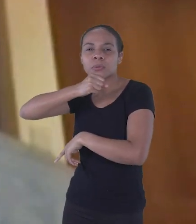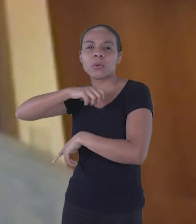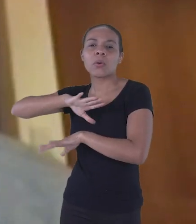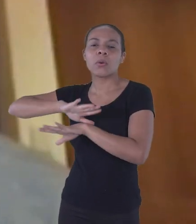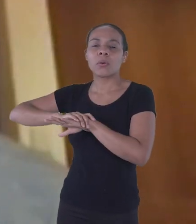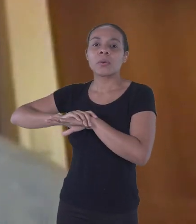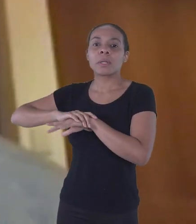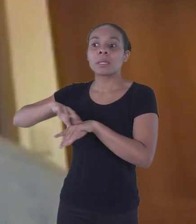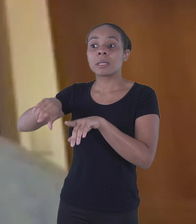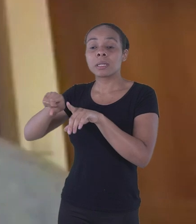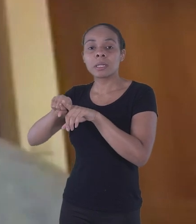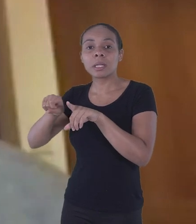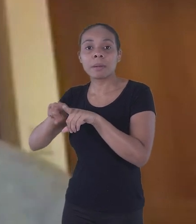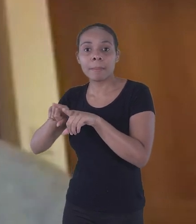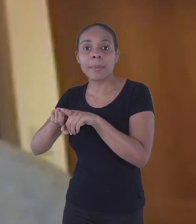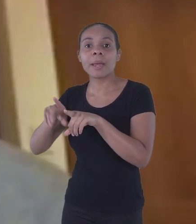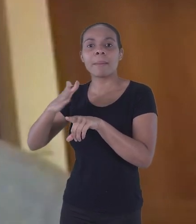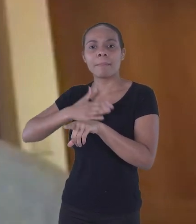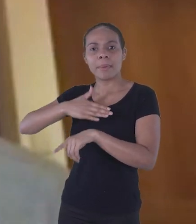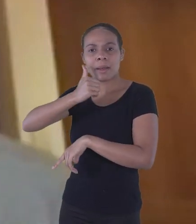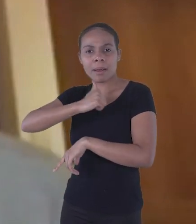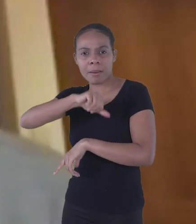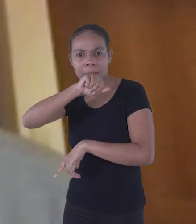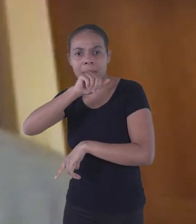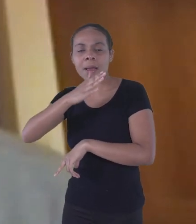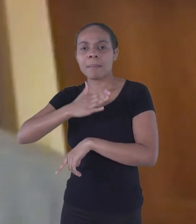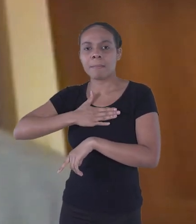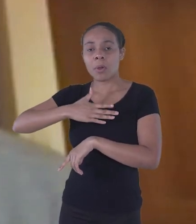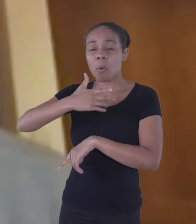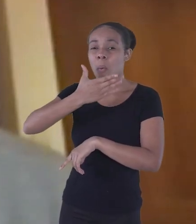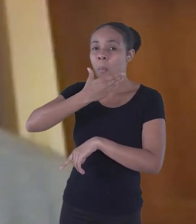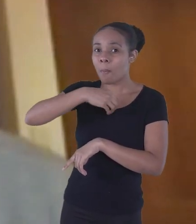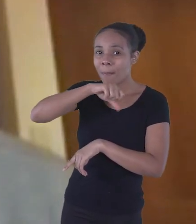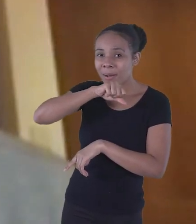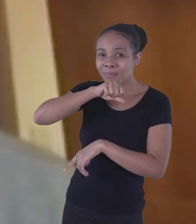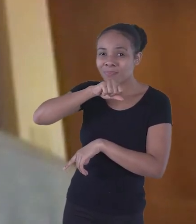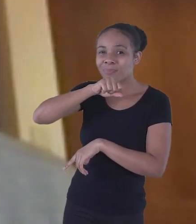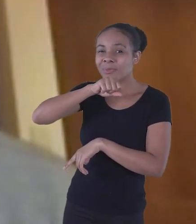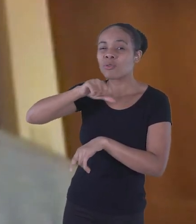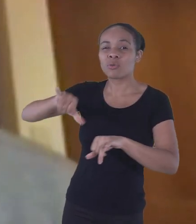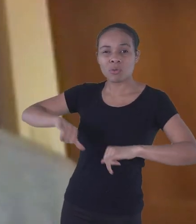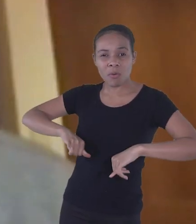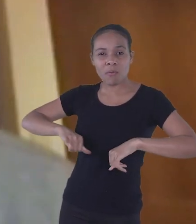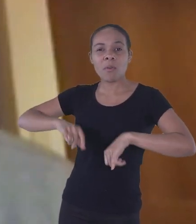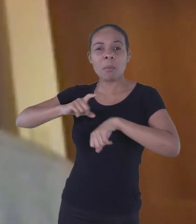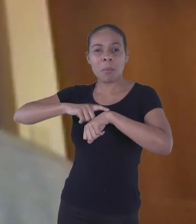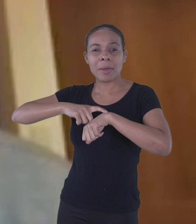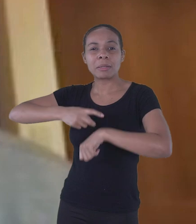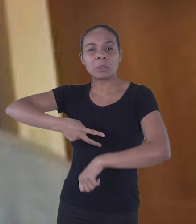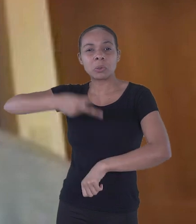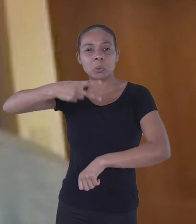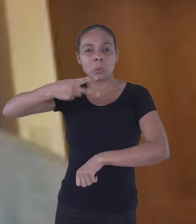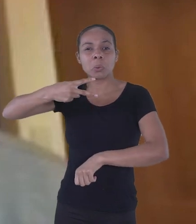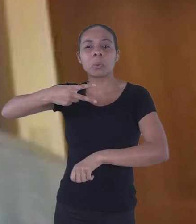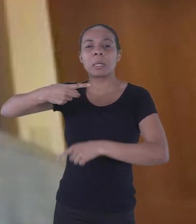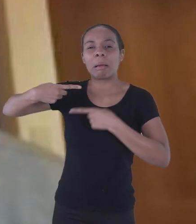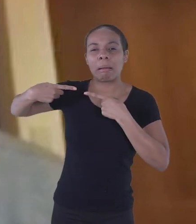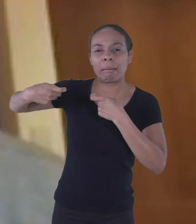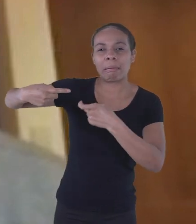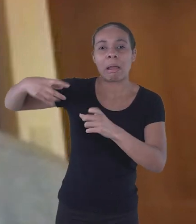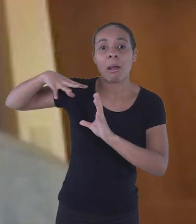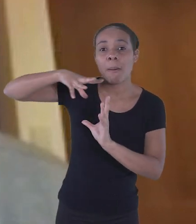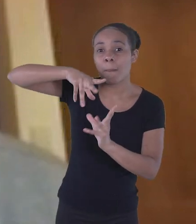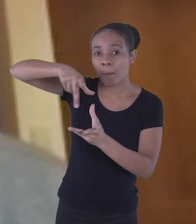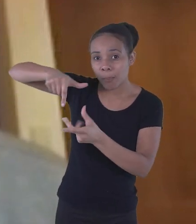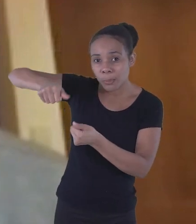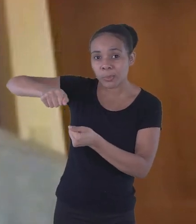sofrimento com a Segunda Guerra Mundial, e misturasse tudo isso com um sofrimento